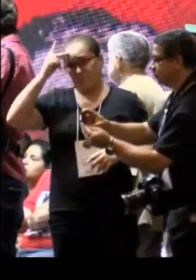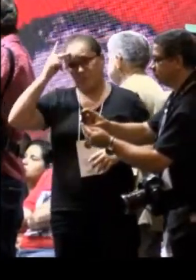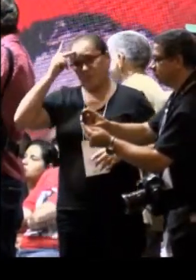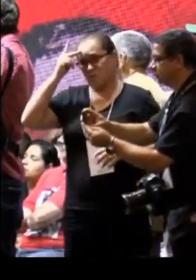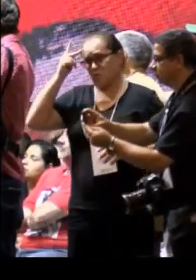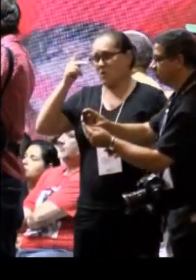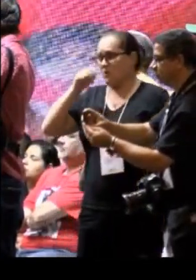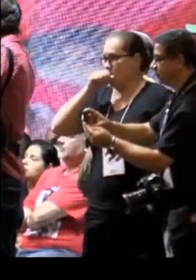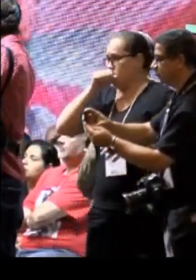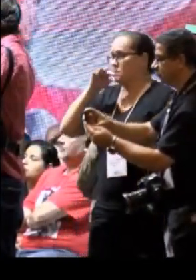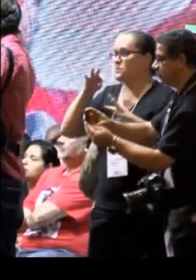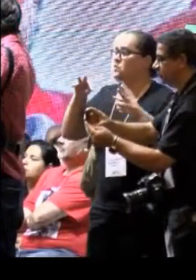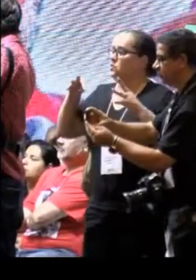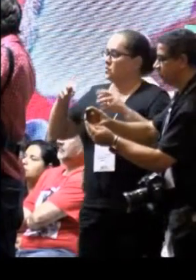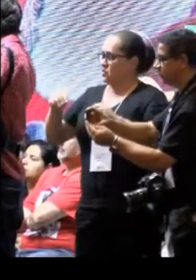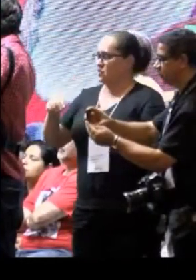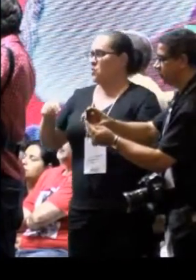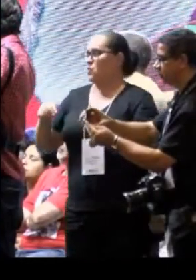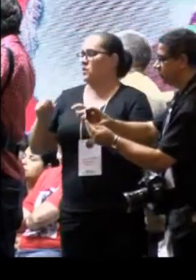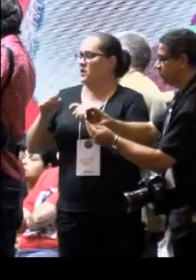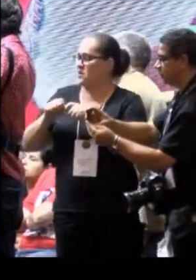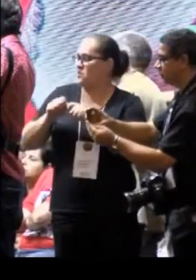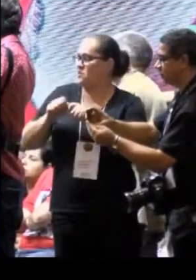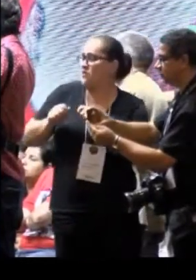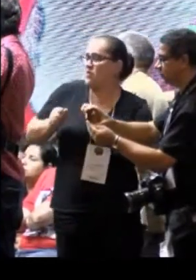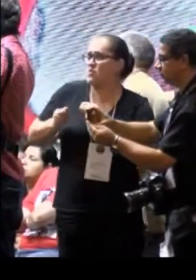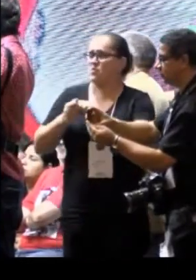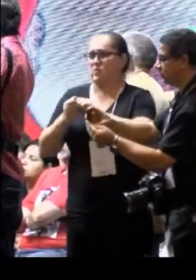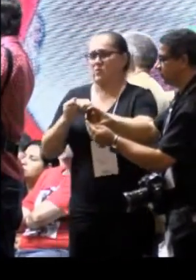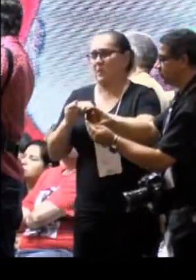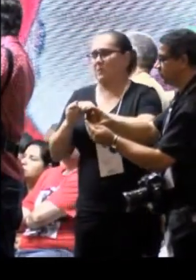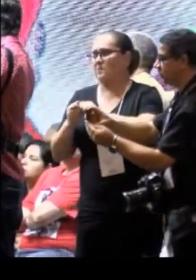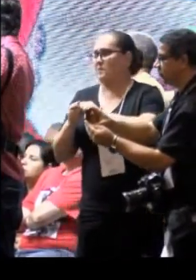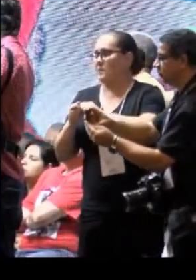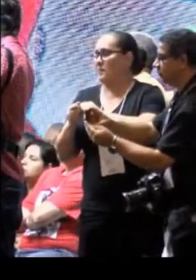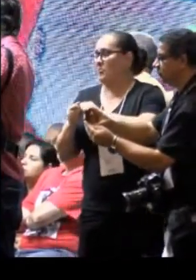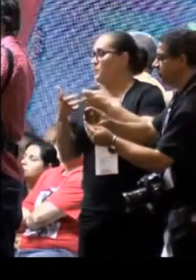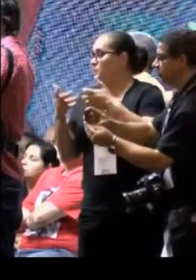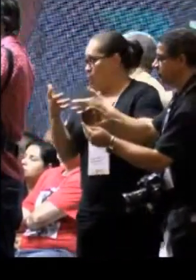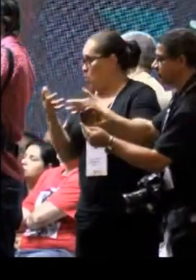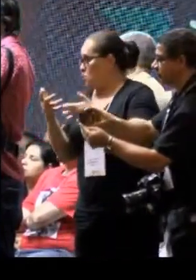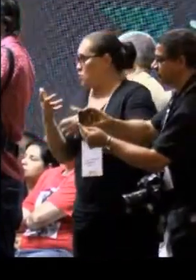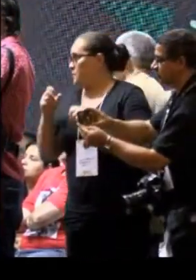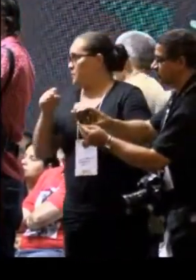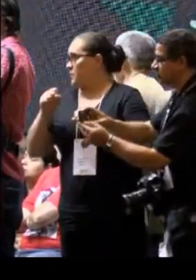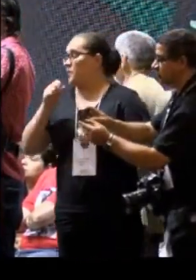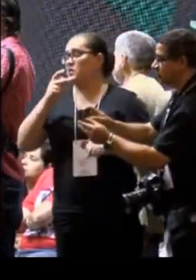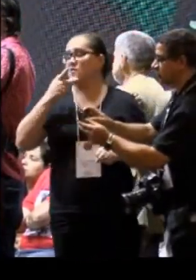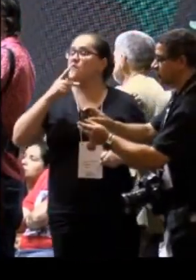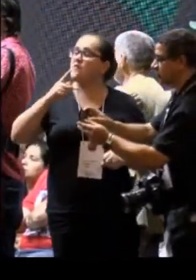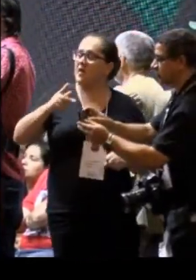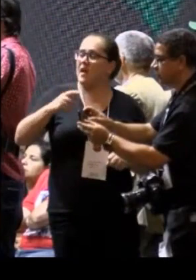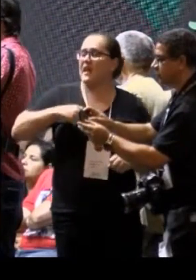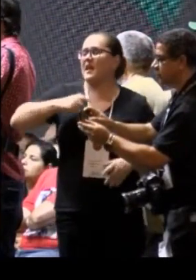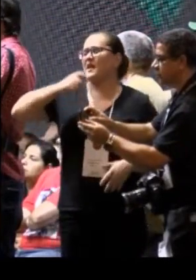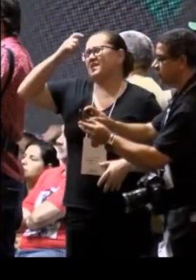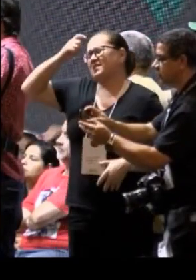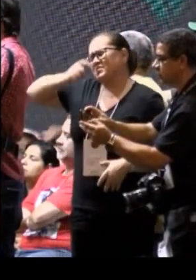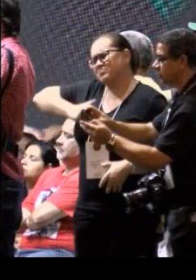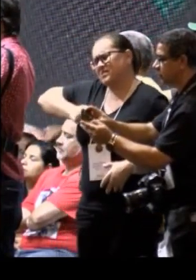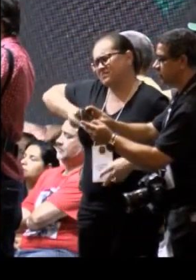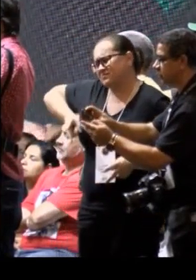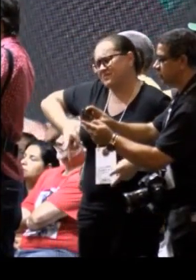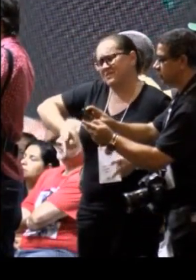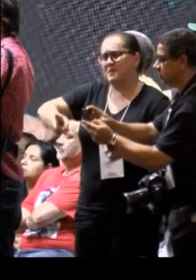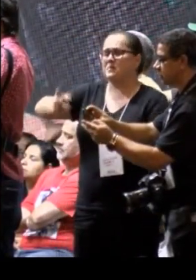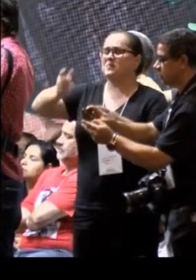num conjunto de coisas que nós fazemos. E hoje eu posso dizer para vocês, eu sou